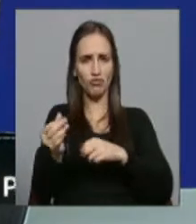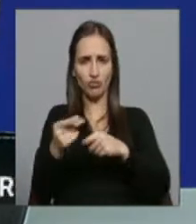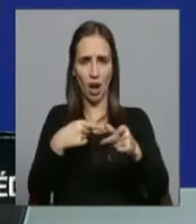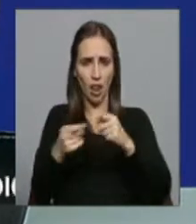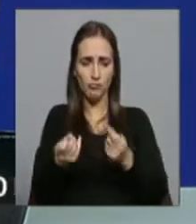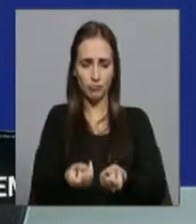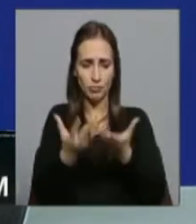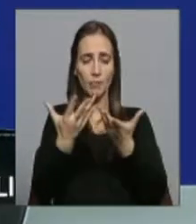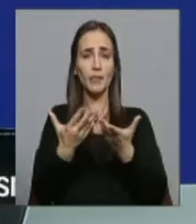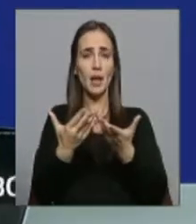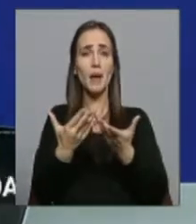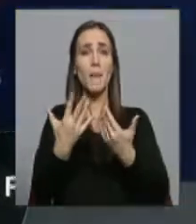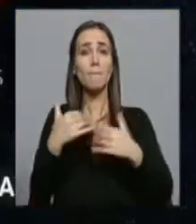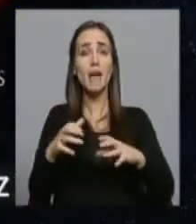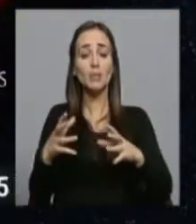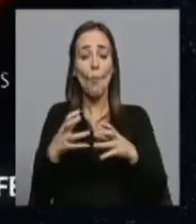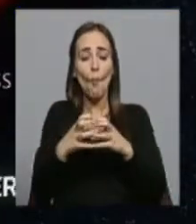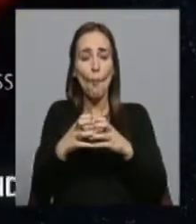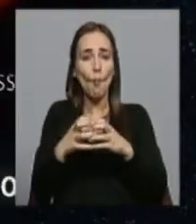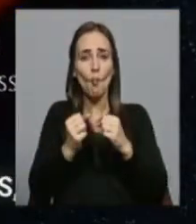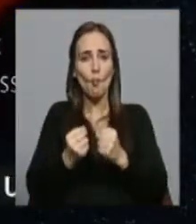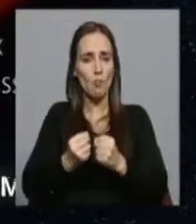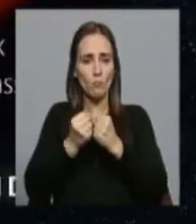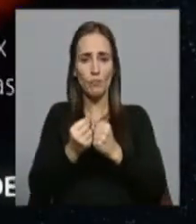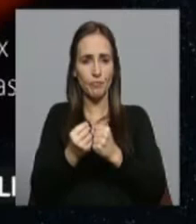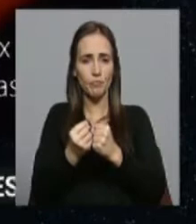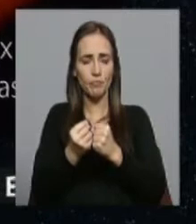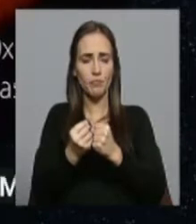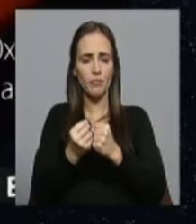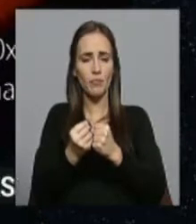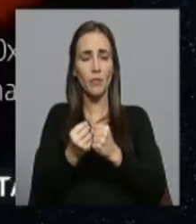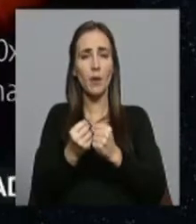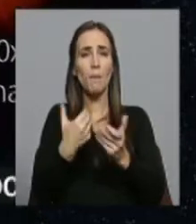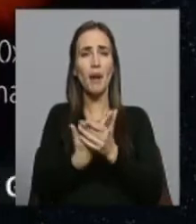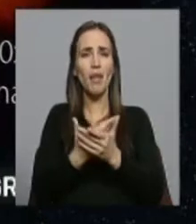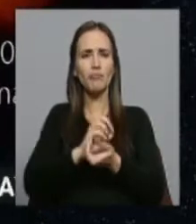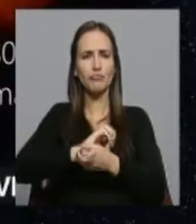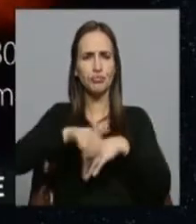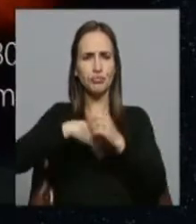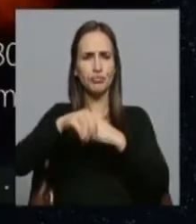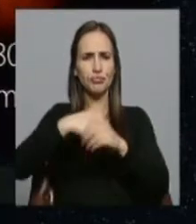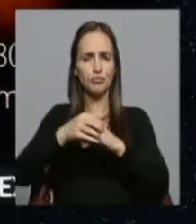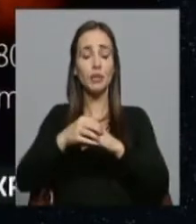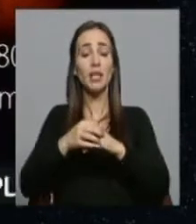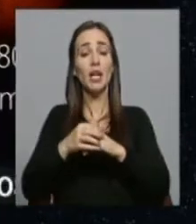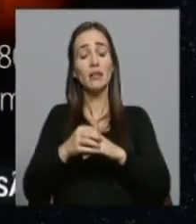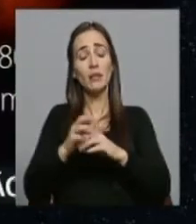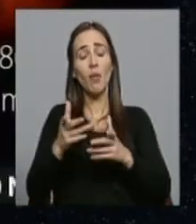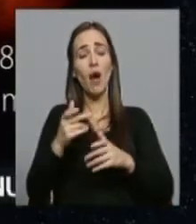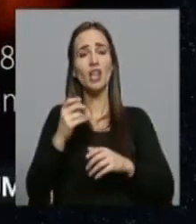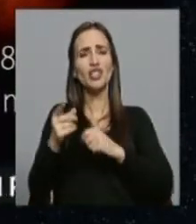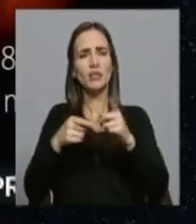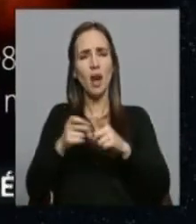consegue reunir massa suficiente para dar origem a reações termonucleares. E, portanto, as anãs castanhas são